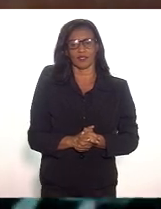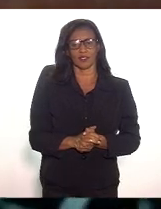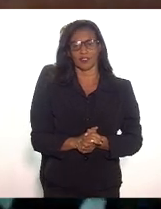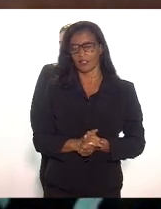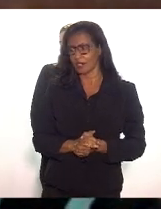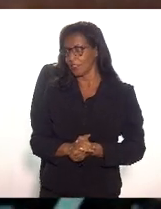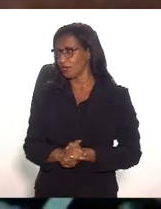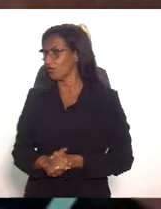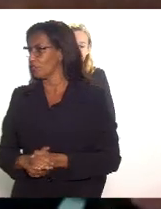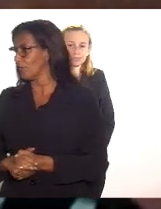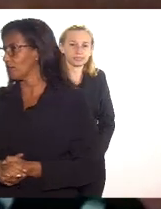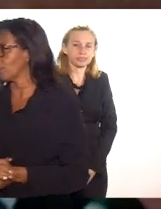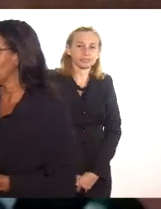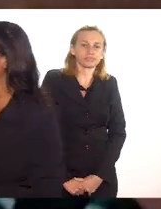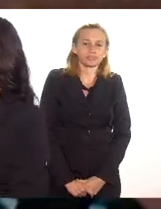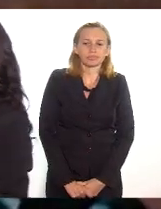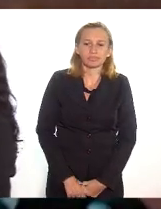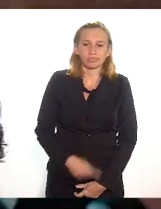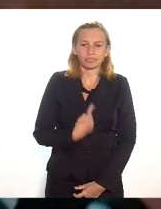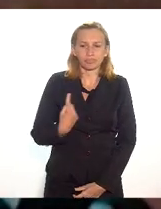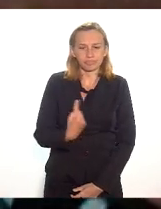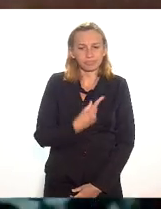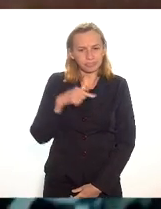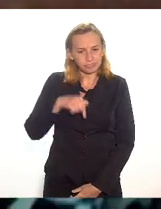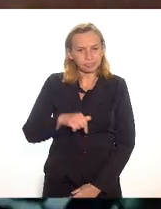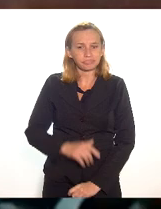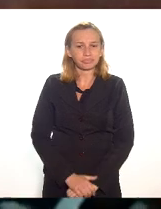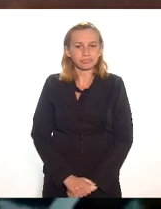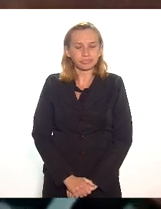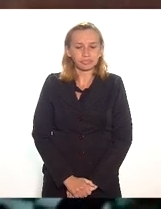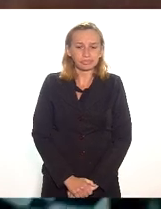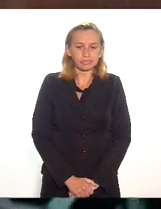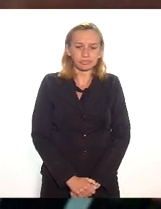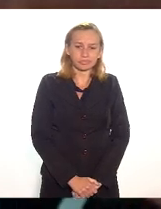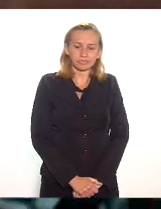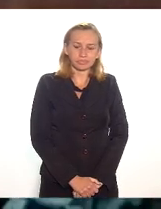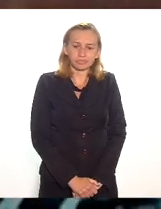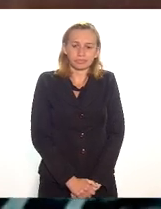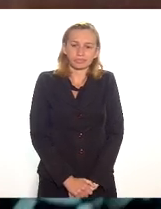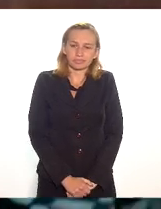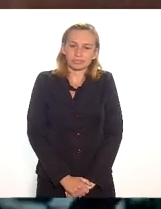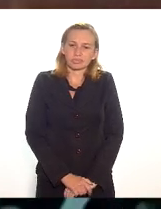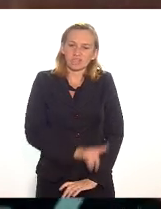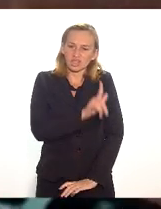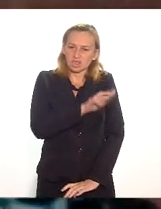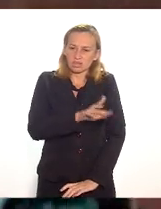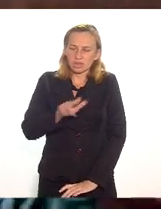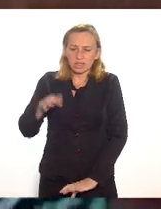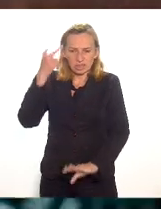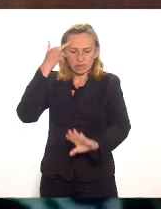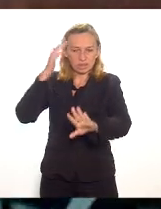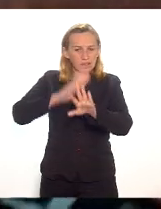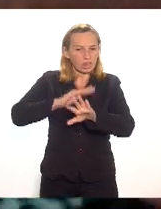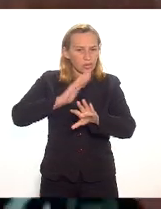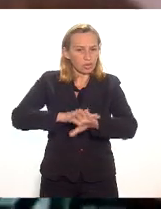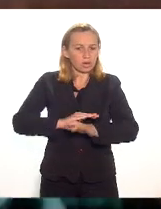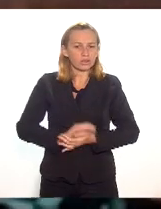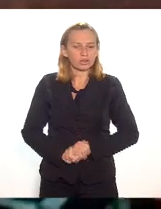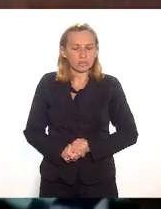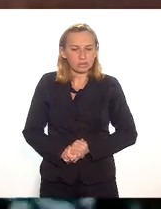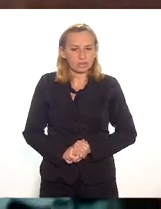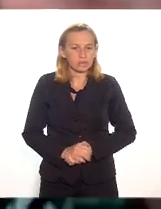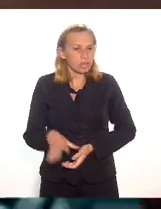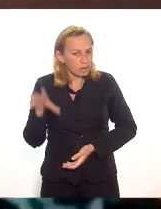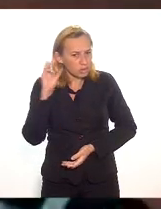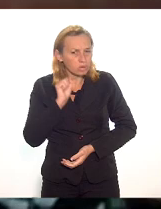Porque nós, aqui nessa casa, guardadas as devidas proporções, as diferenças ideológicas, e sim, eu ouço aqui